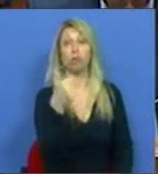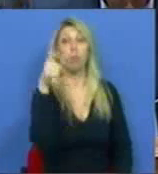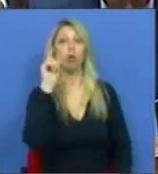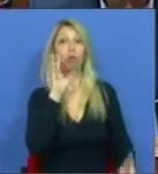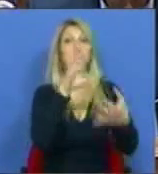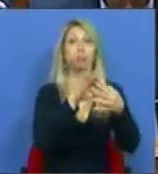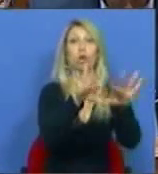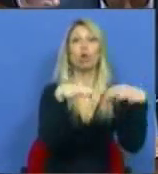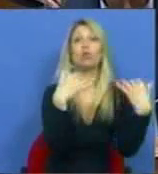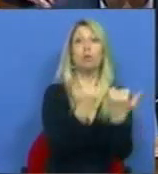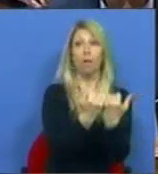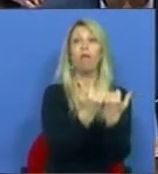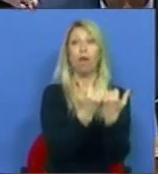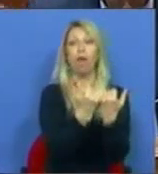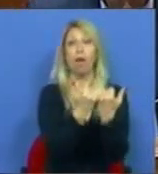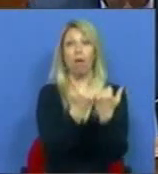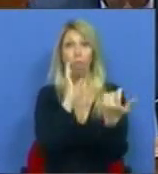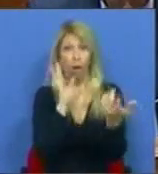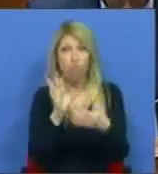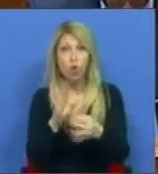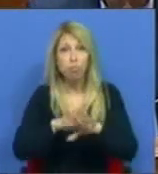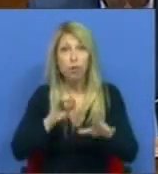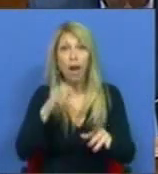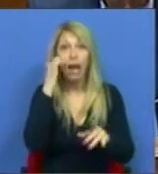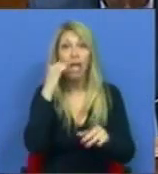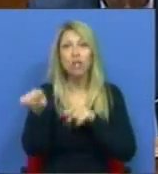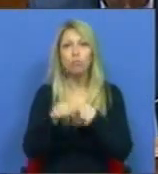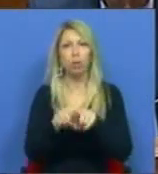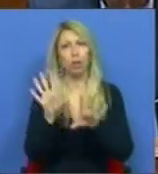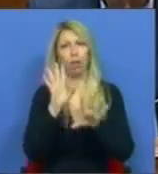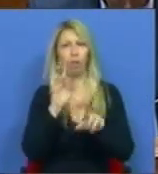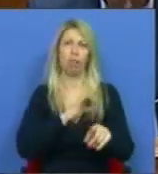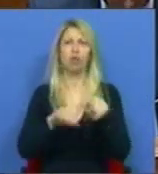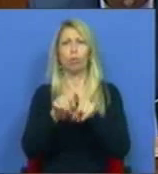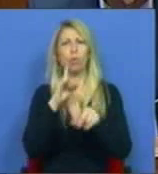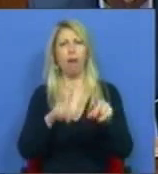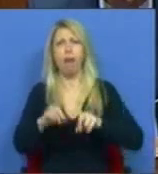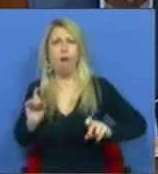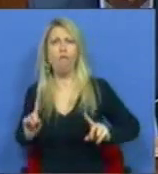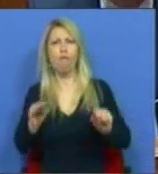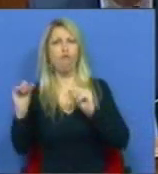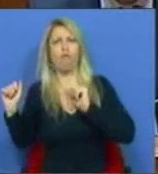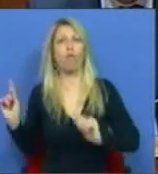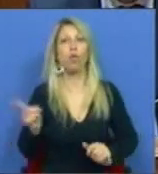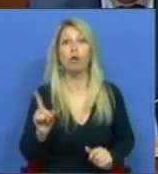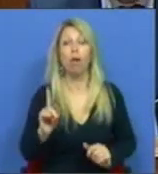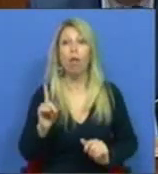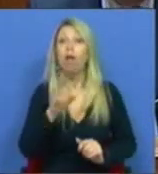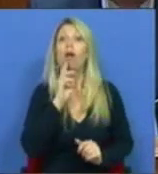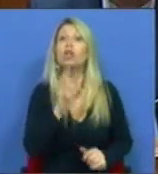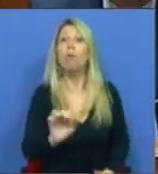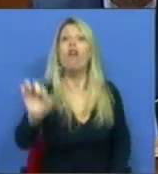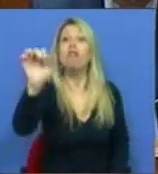é abramos uma crise política. O Sr. Deputado não fuja a isso. A sua resposta é deitar